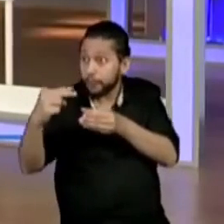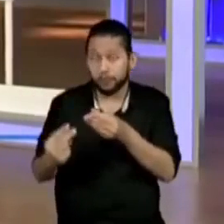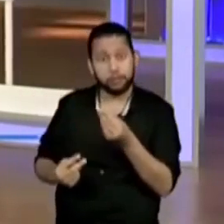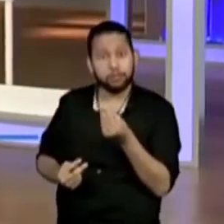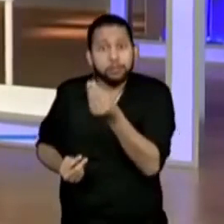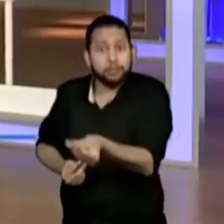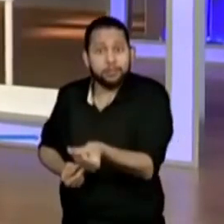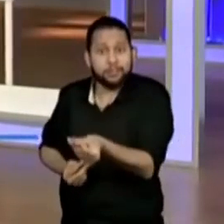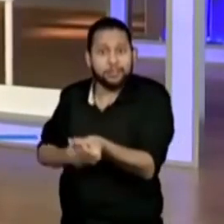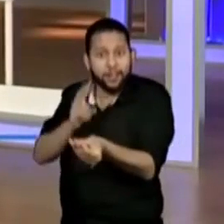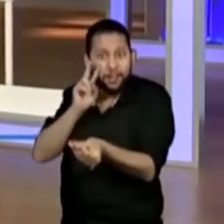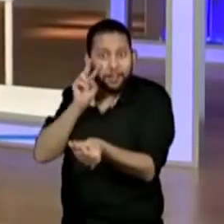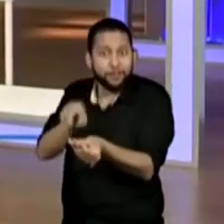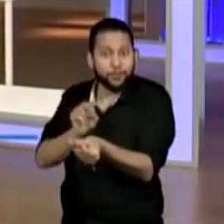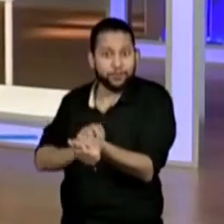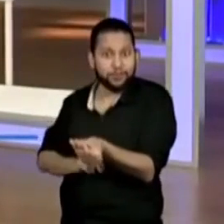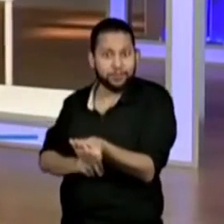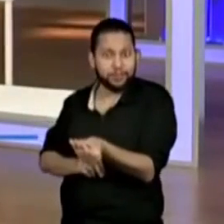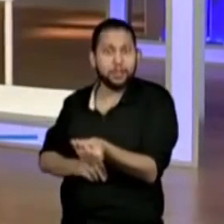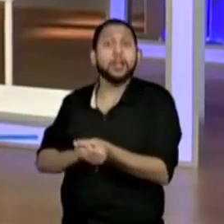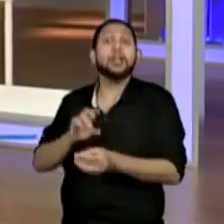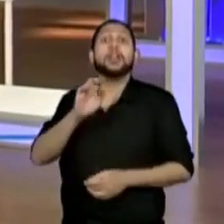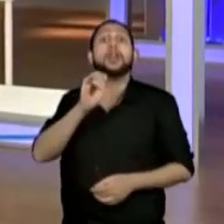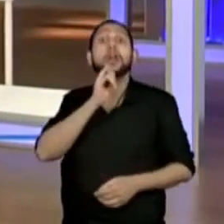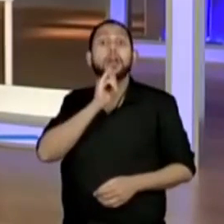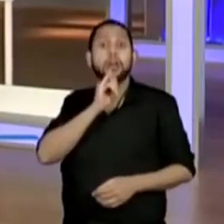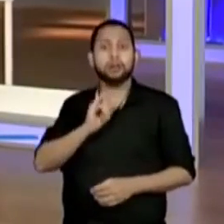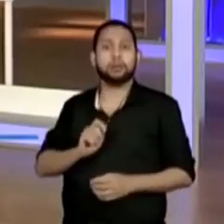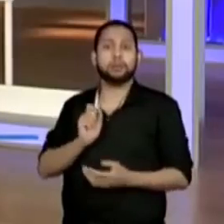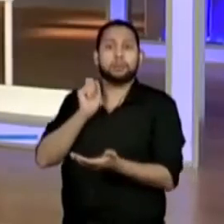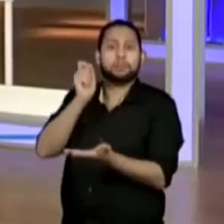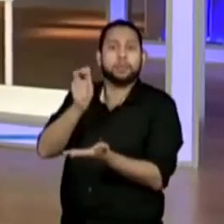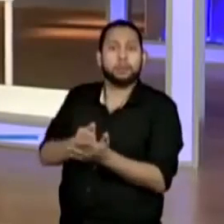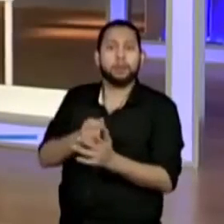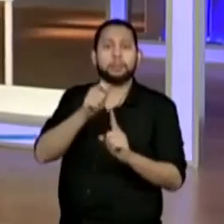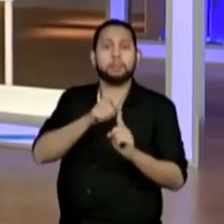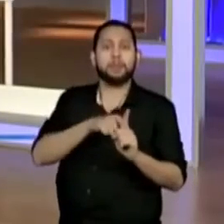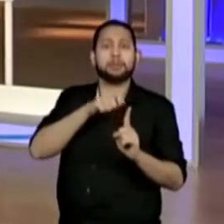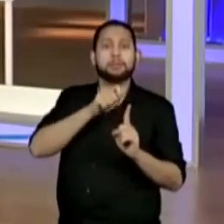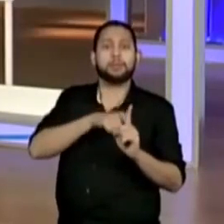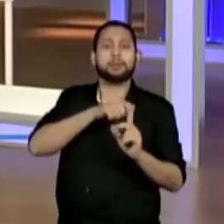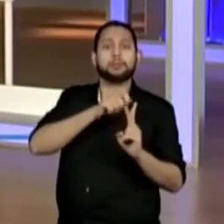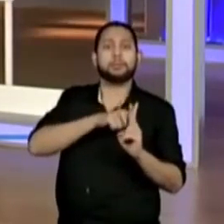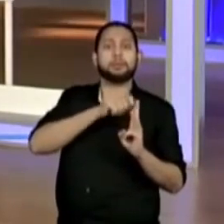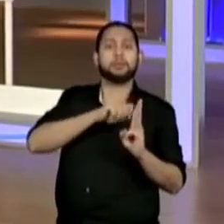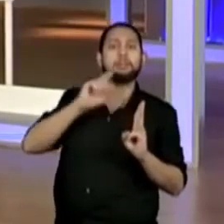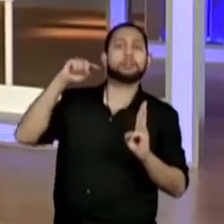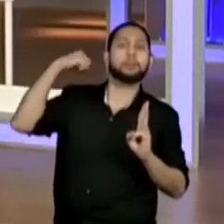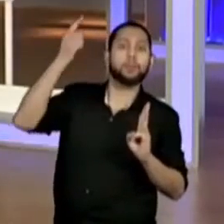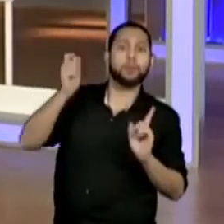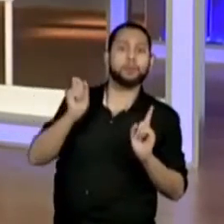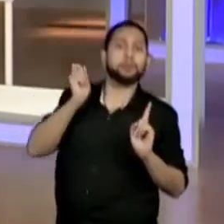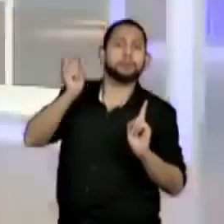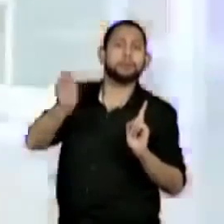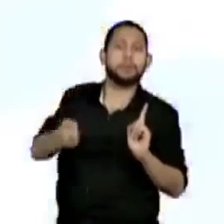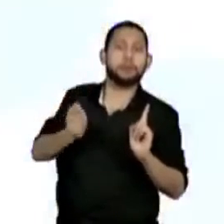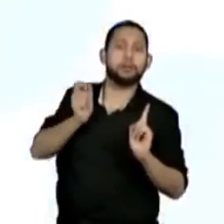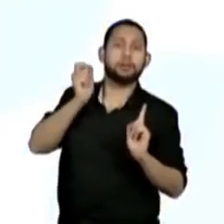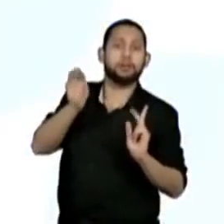à vista Vamos então Pensar mais nas ofertas que a Fabiana